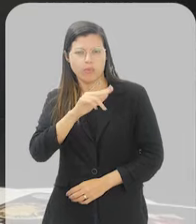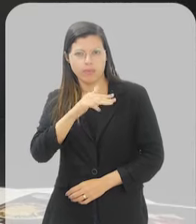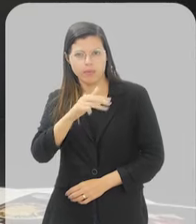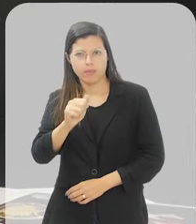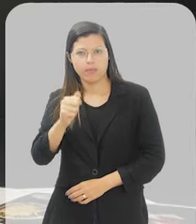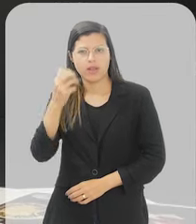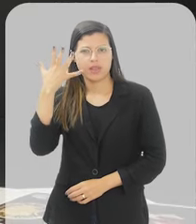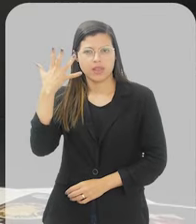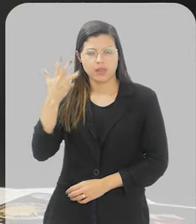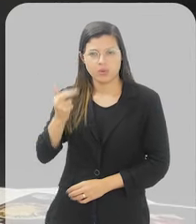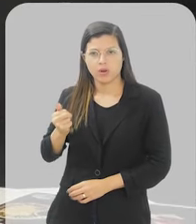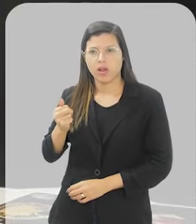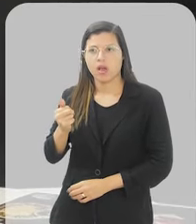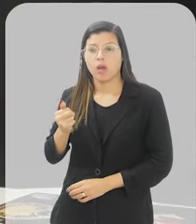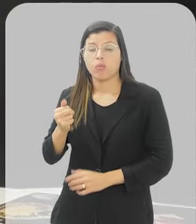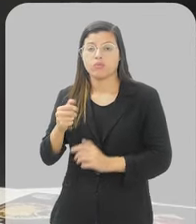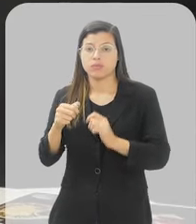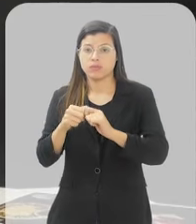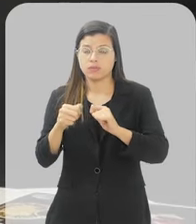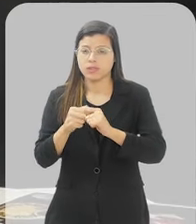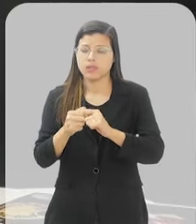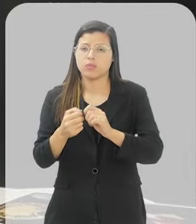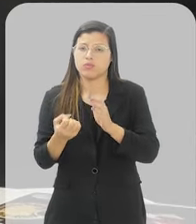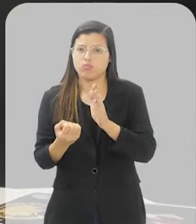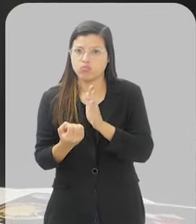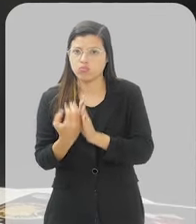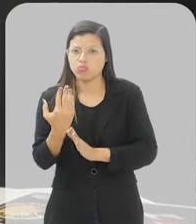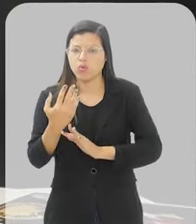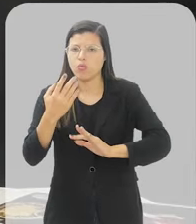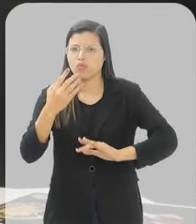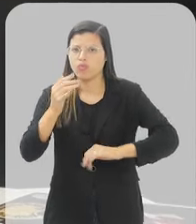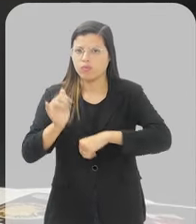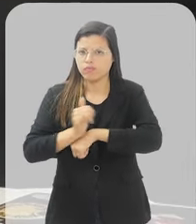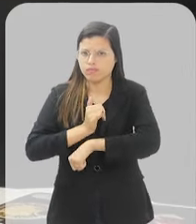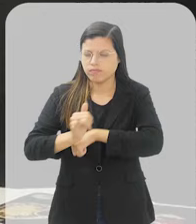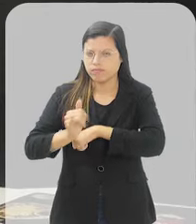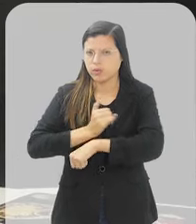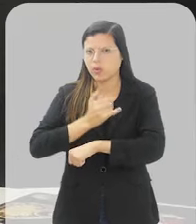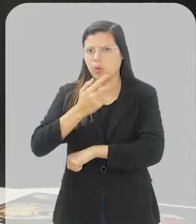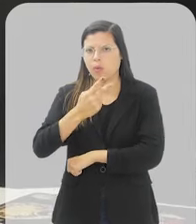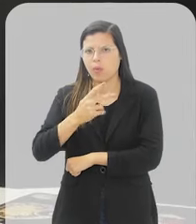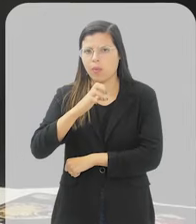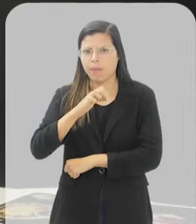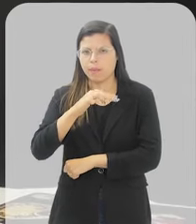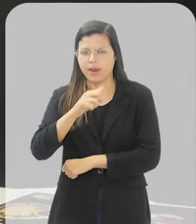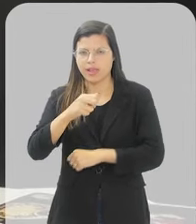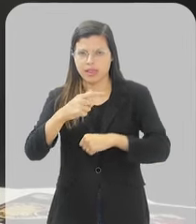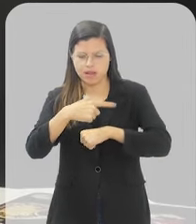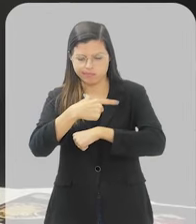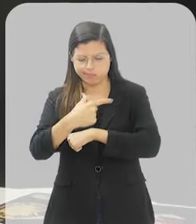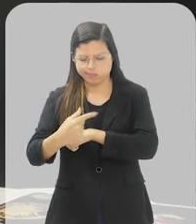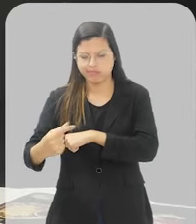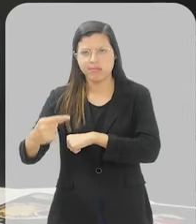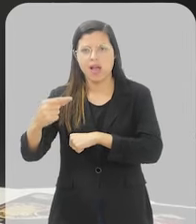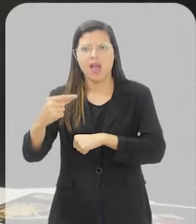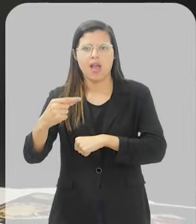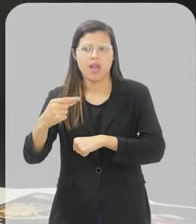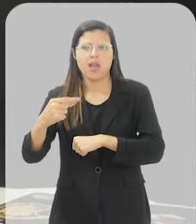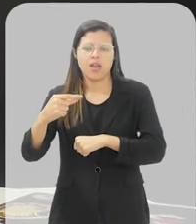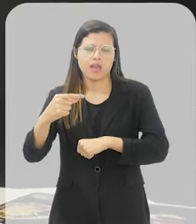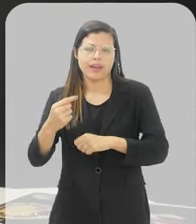E aí a gente está lançando mão do recurso das penas artificiais, que tem uma variedade muito grande, algumas com